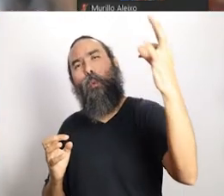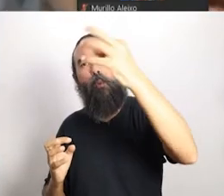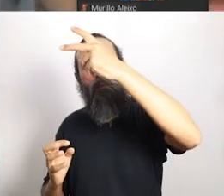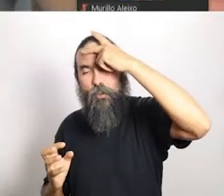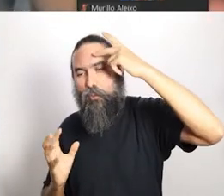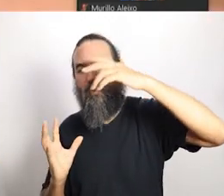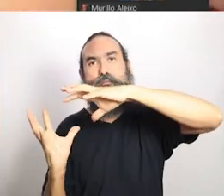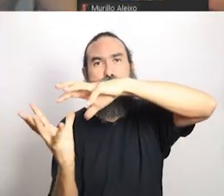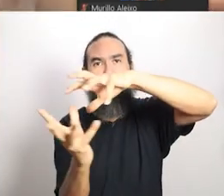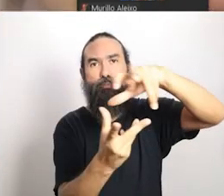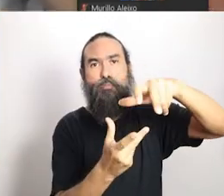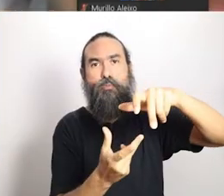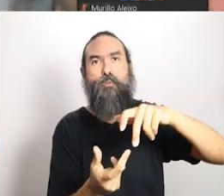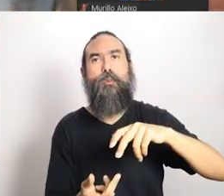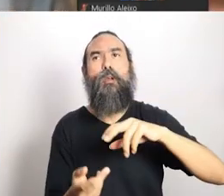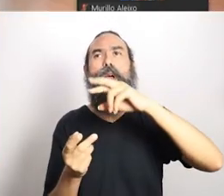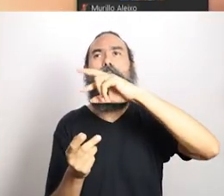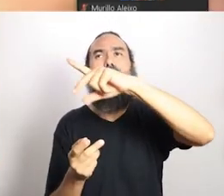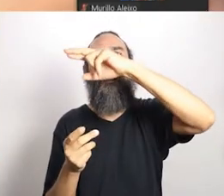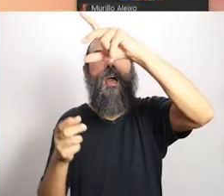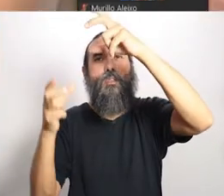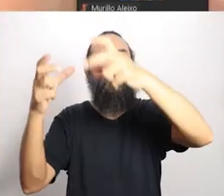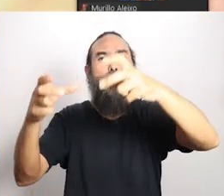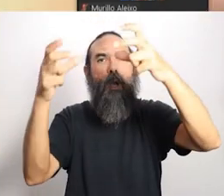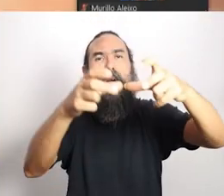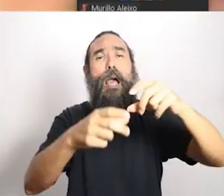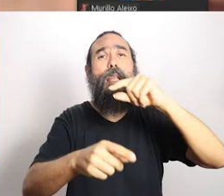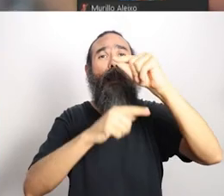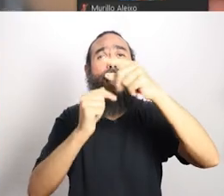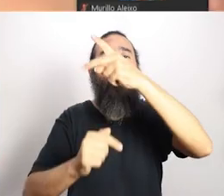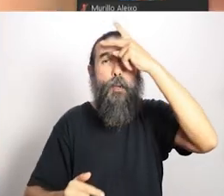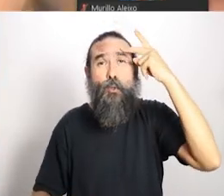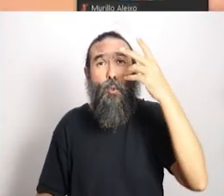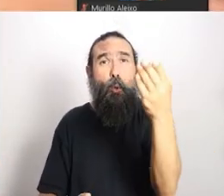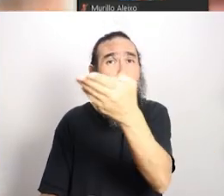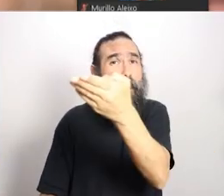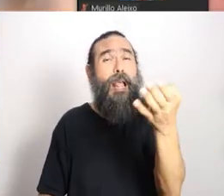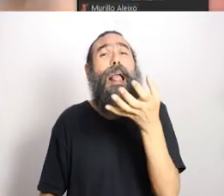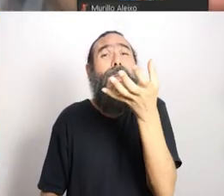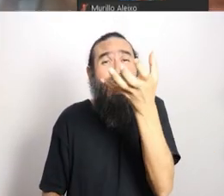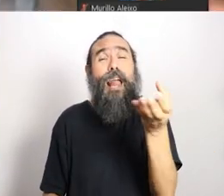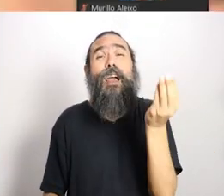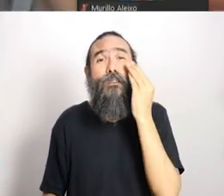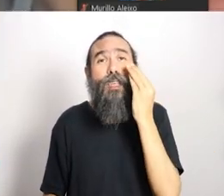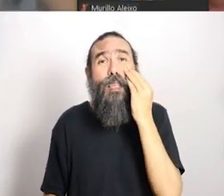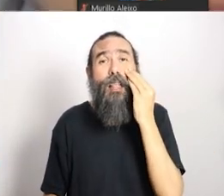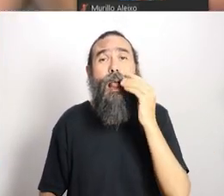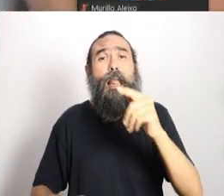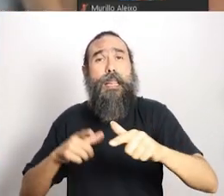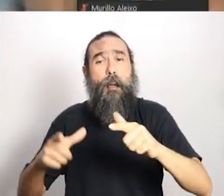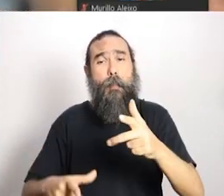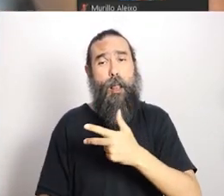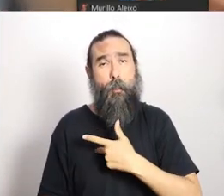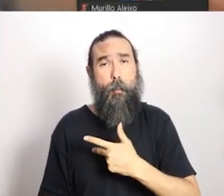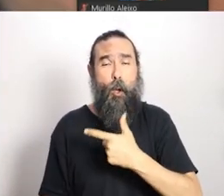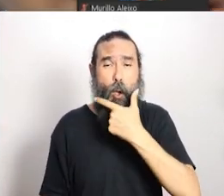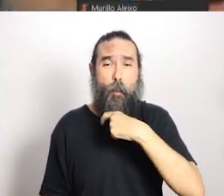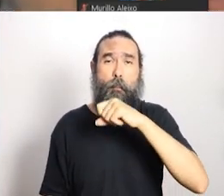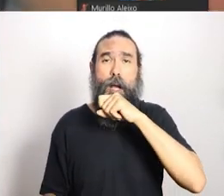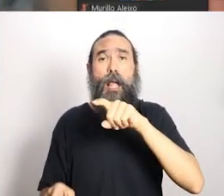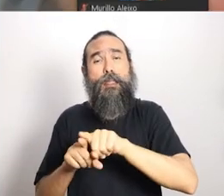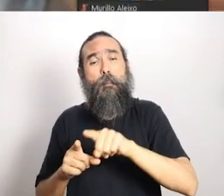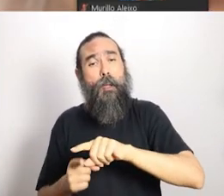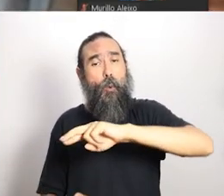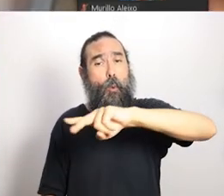mundo inteiro, nos palcos de quem quer vê-lo, de quem entende o valor dele, o valor de cada mestre de cultura que